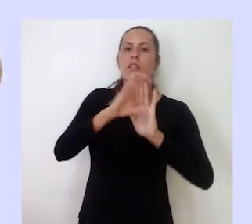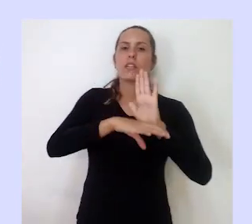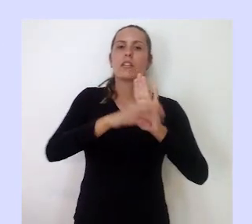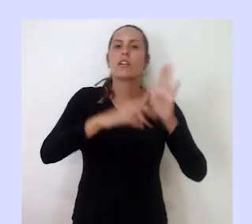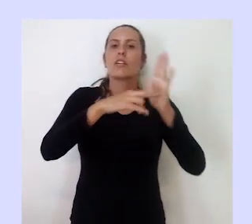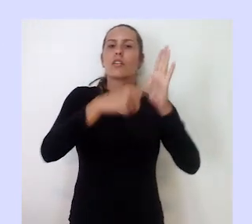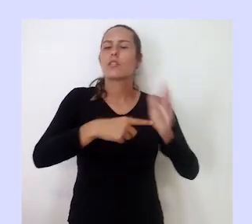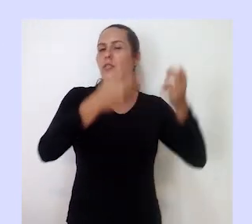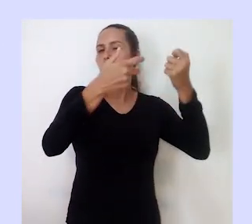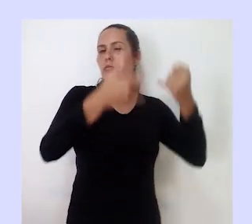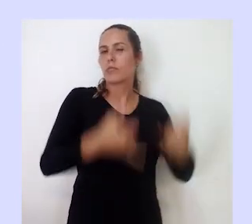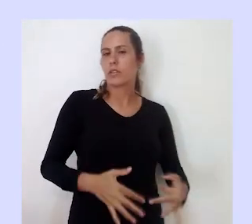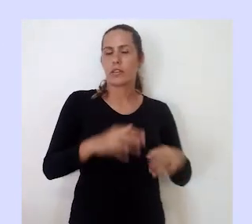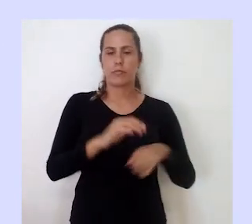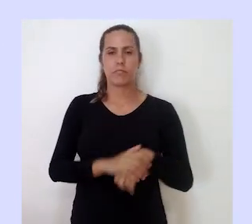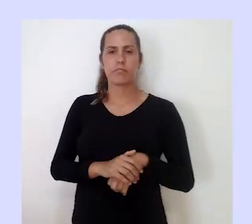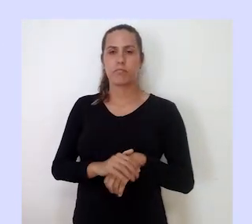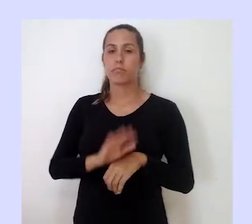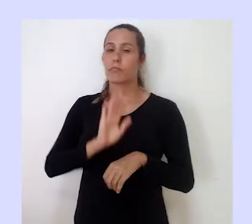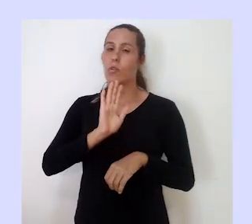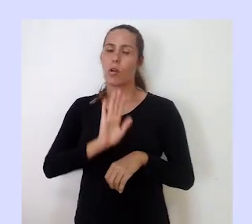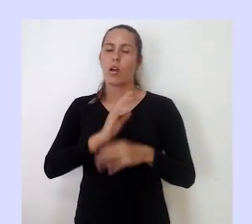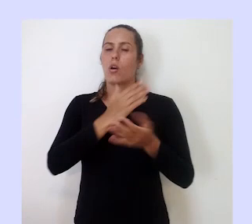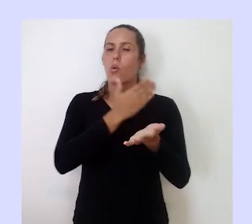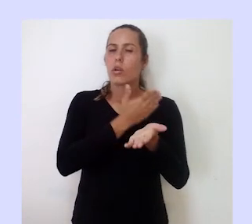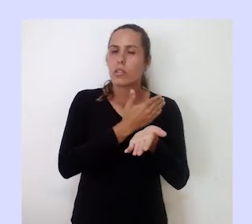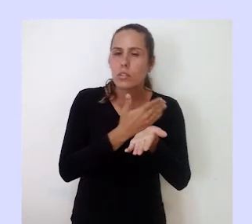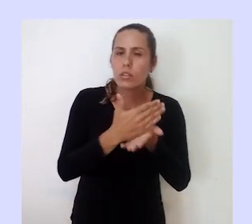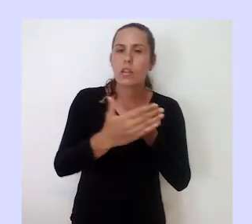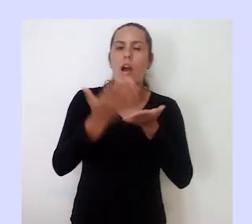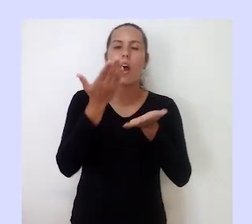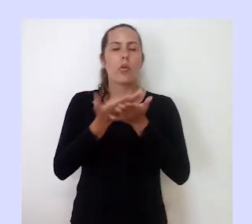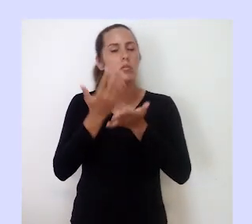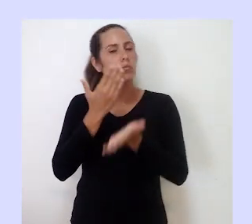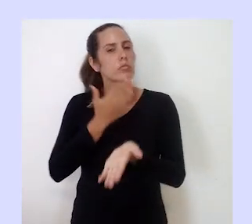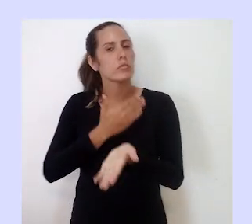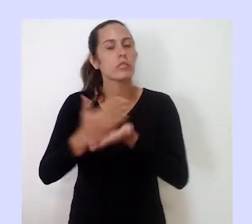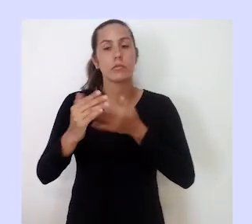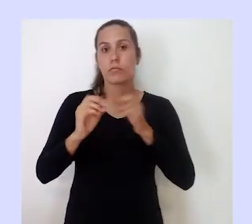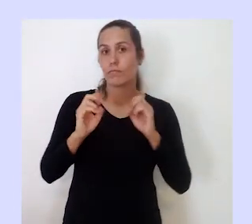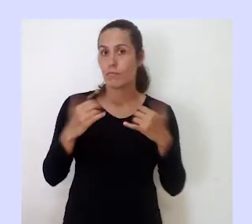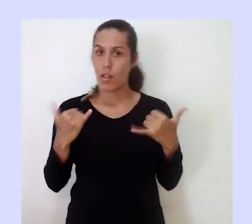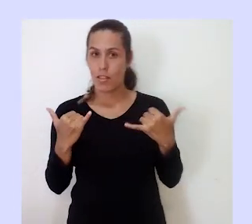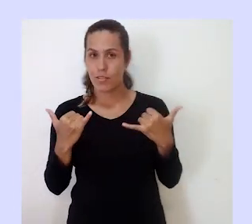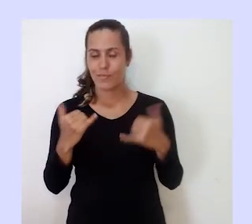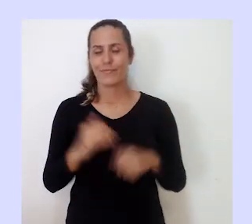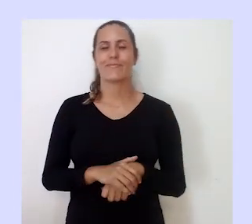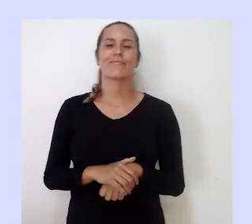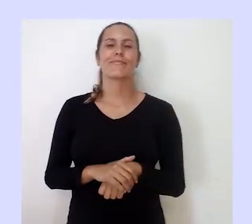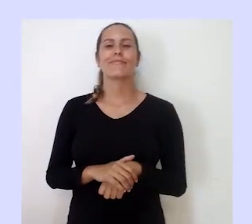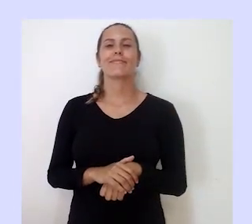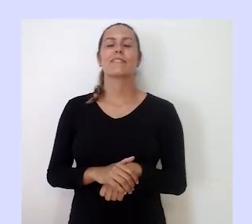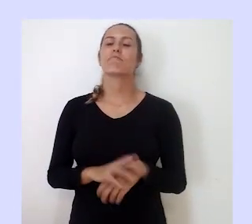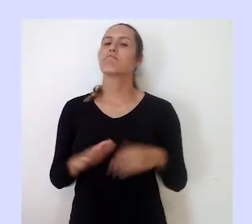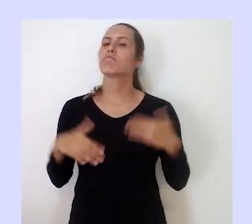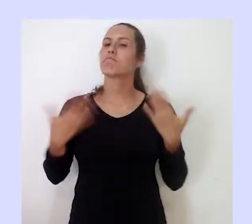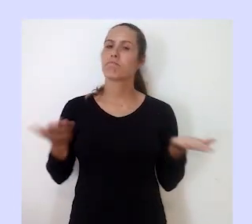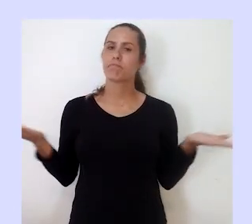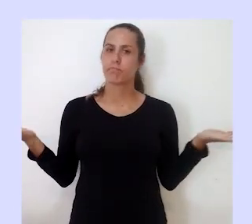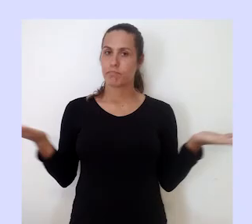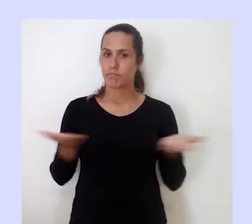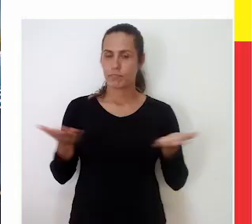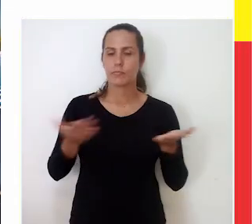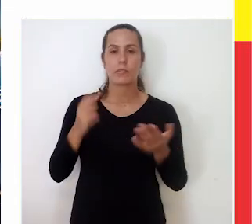o conceito. O início da nossa aula, beleza? E aí a